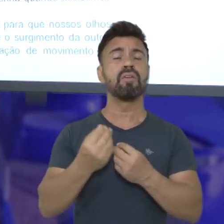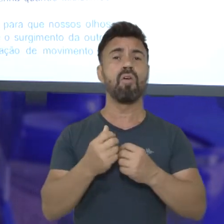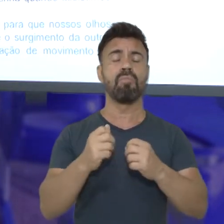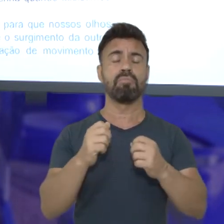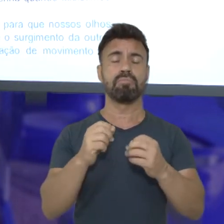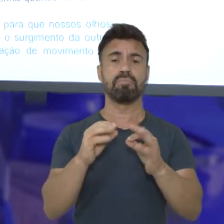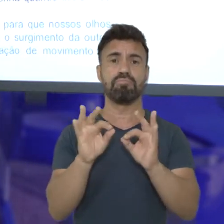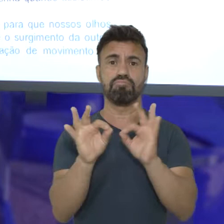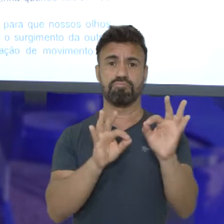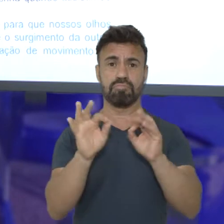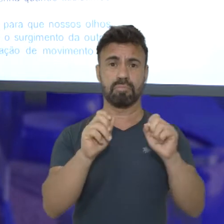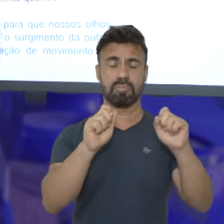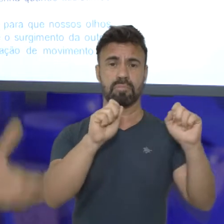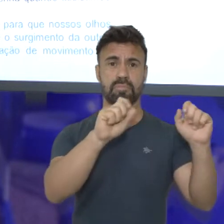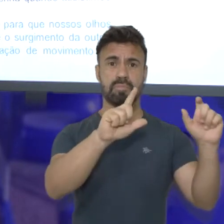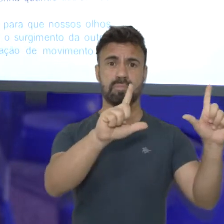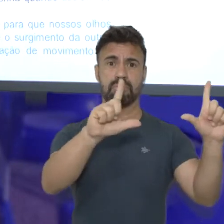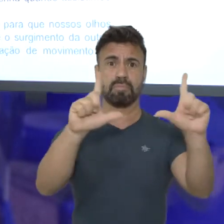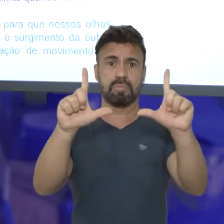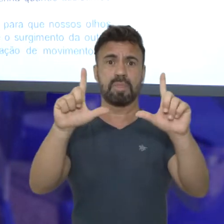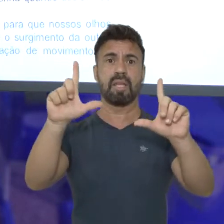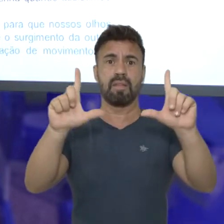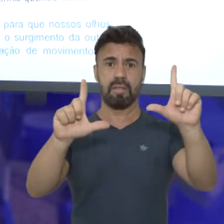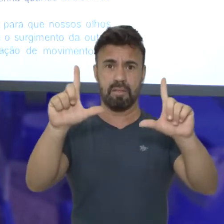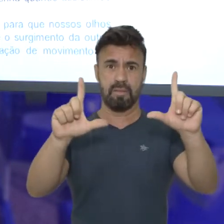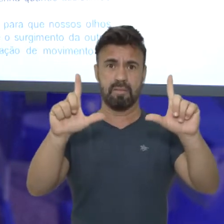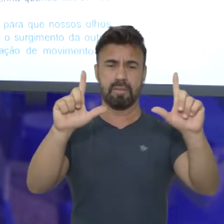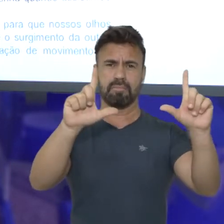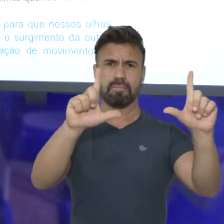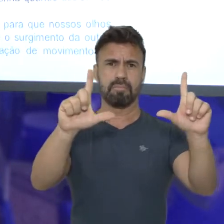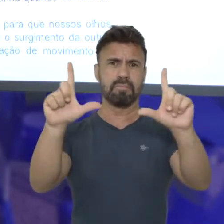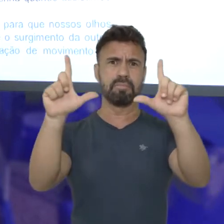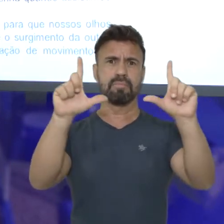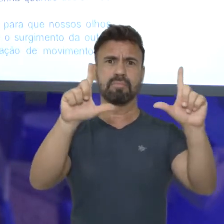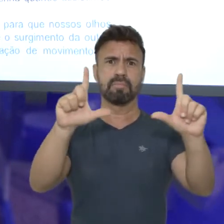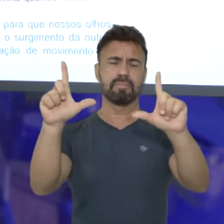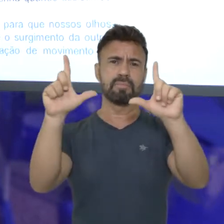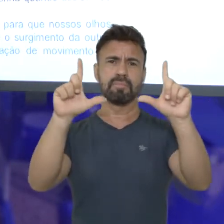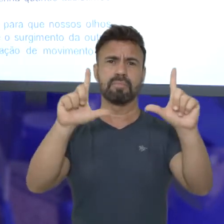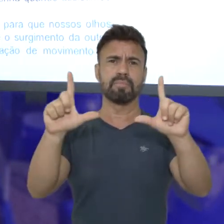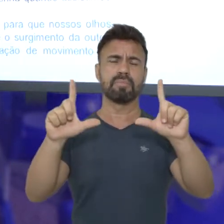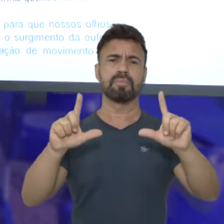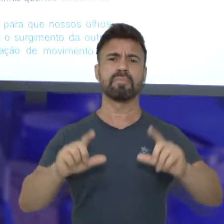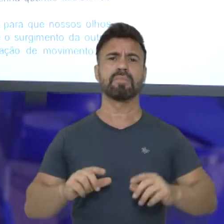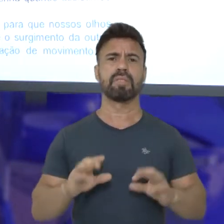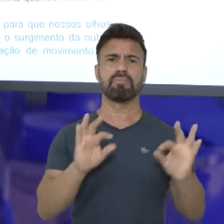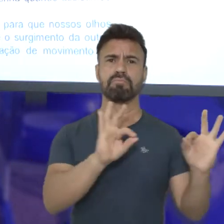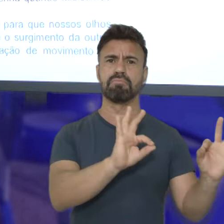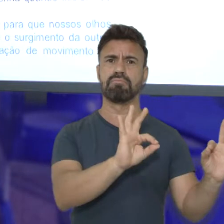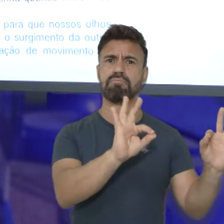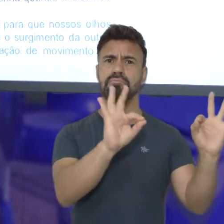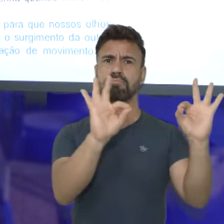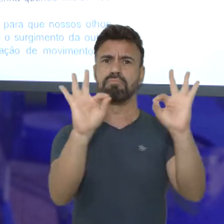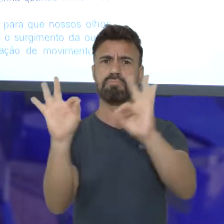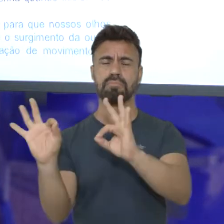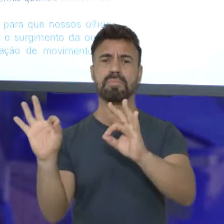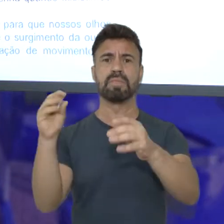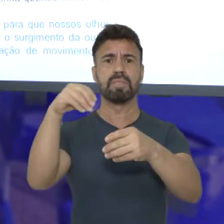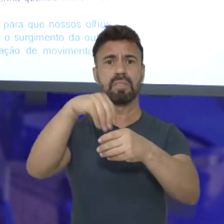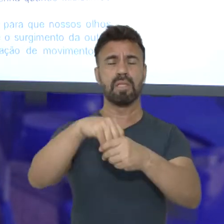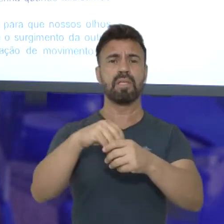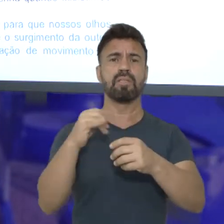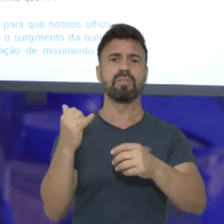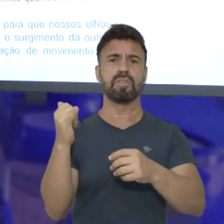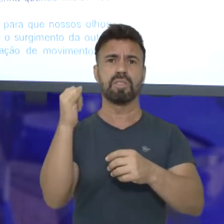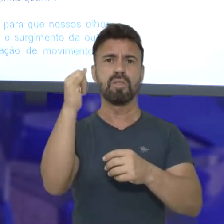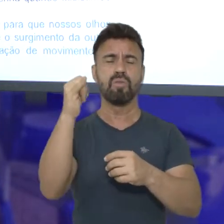formada no aparelho televisivo, né, mediante aí a ação do circuito elétrico interno, né,